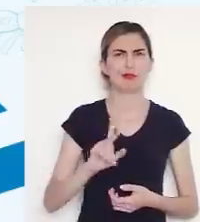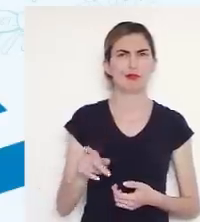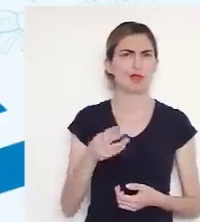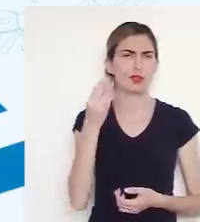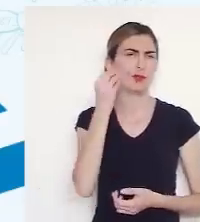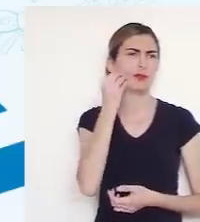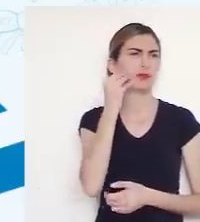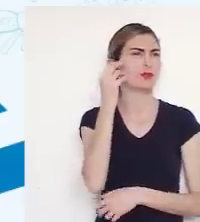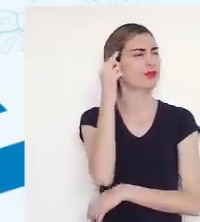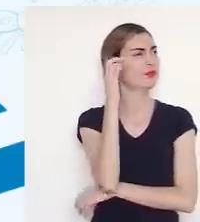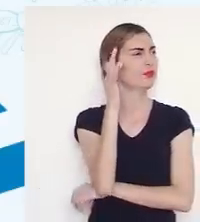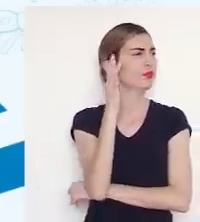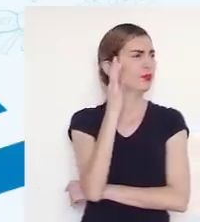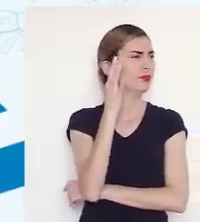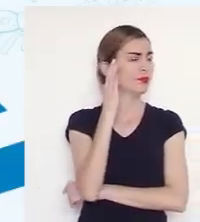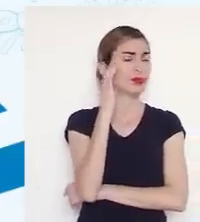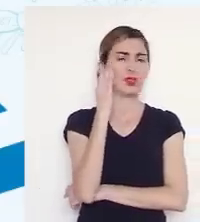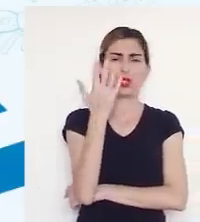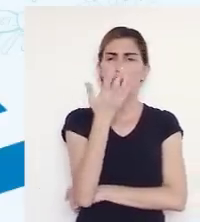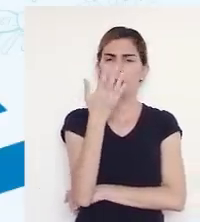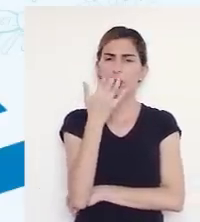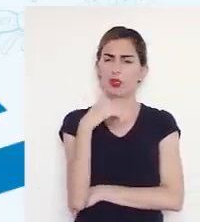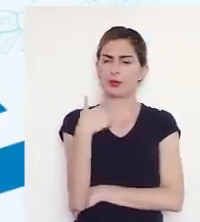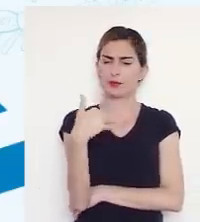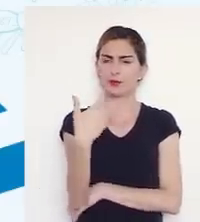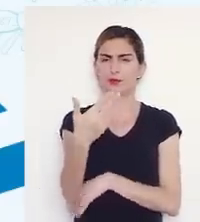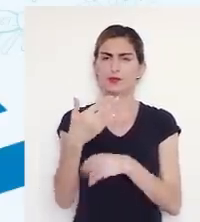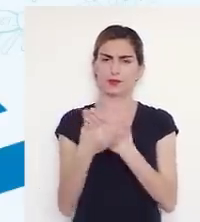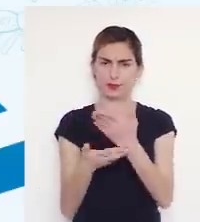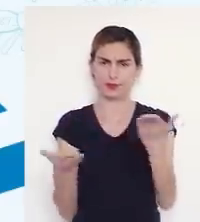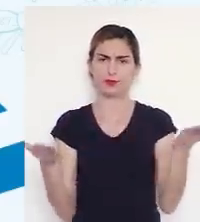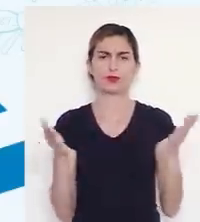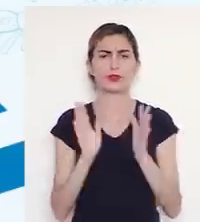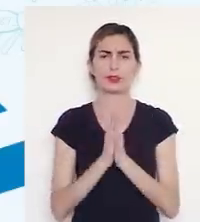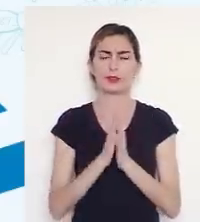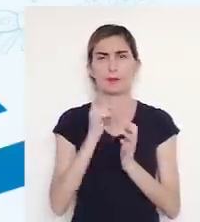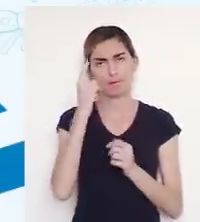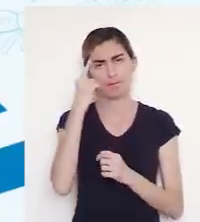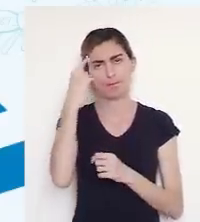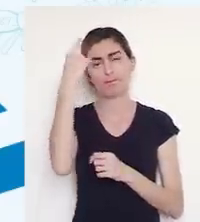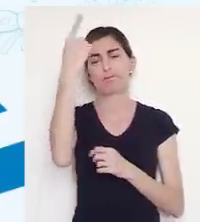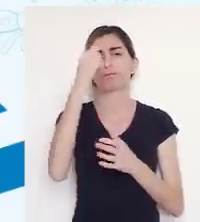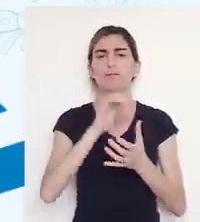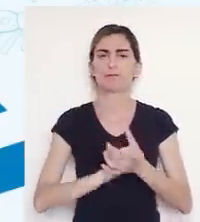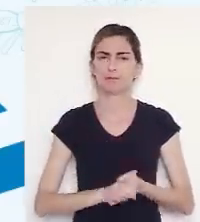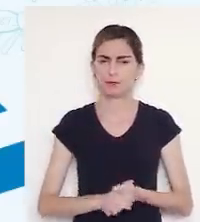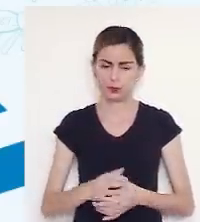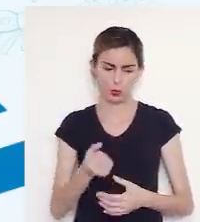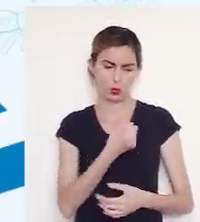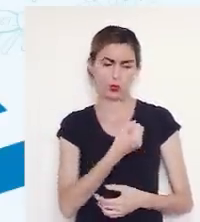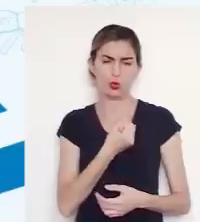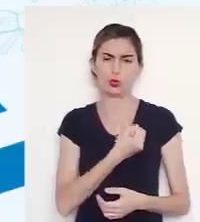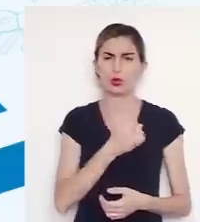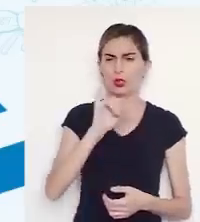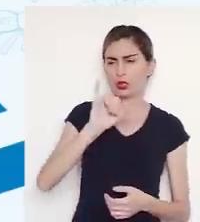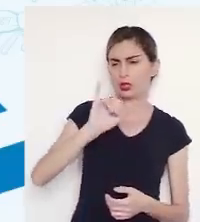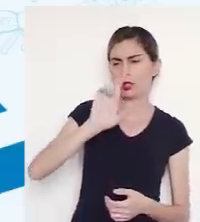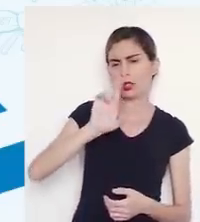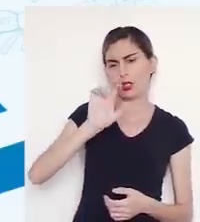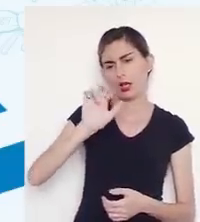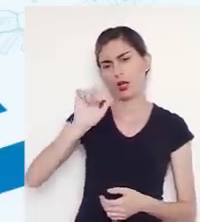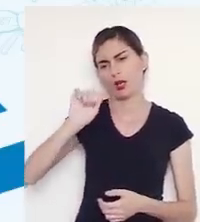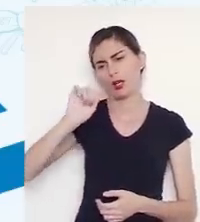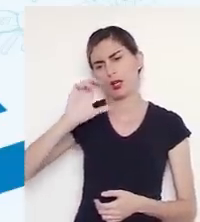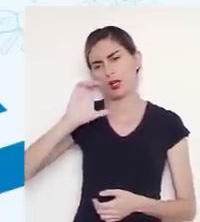Vamos pensar um pouquinho? Queria avançar com você nessa ideia do número